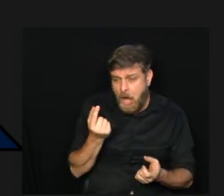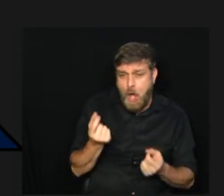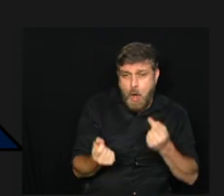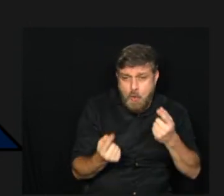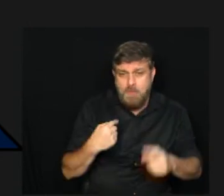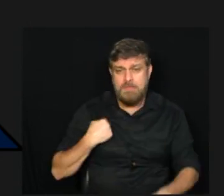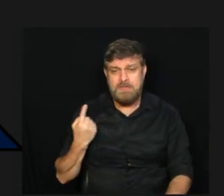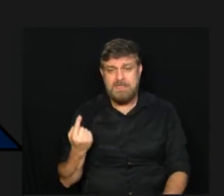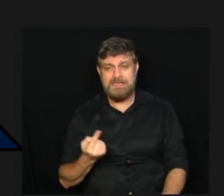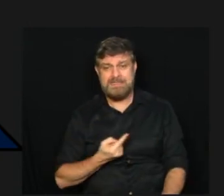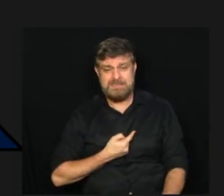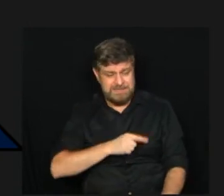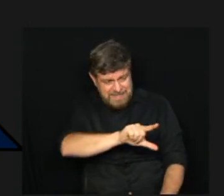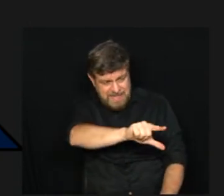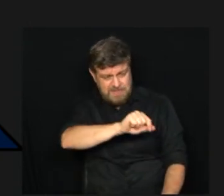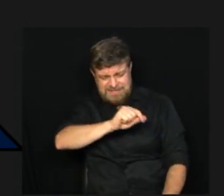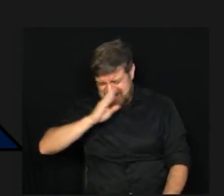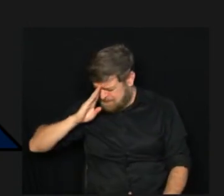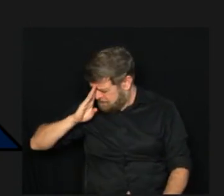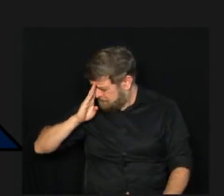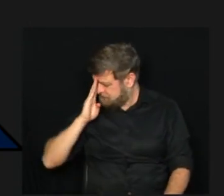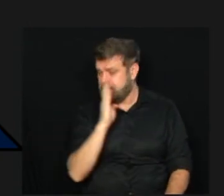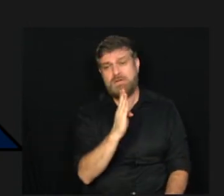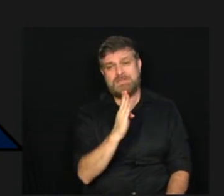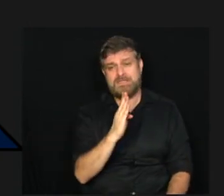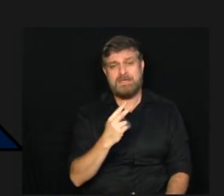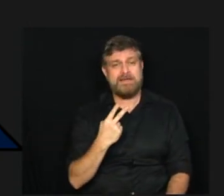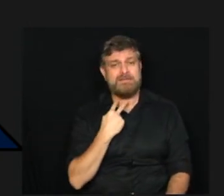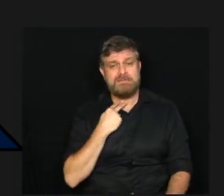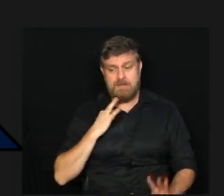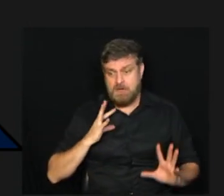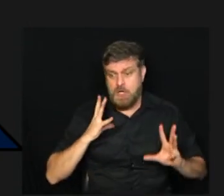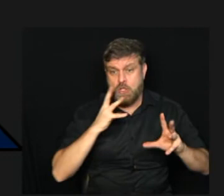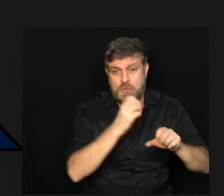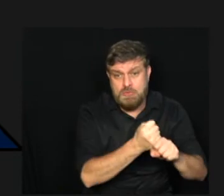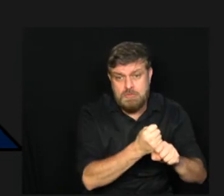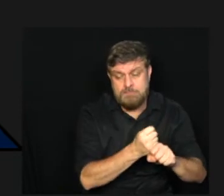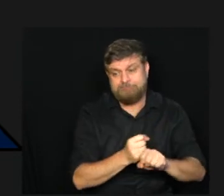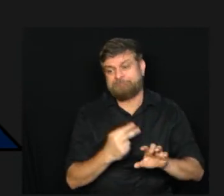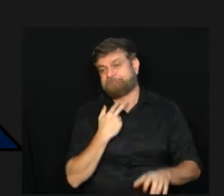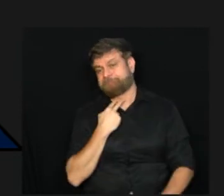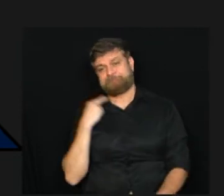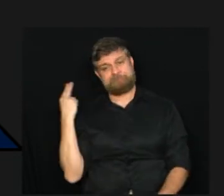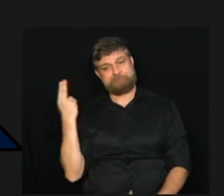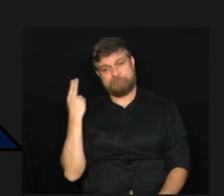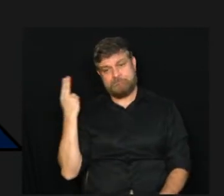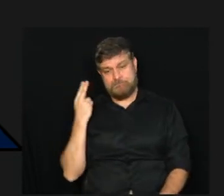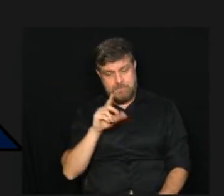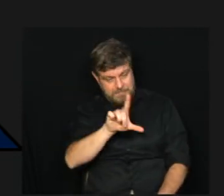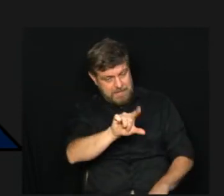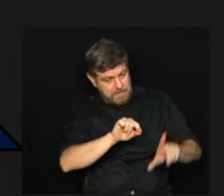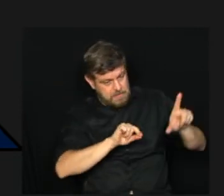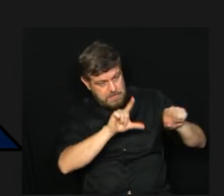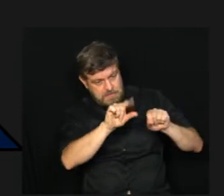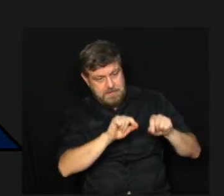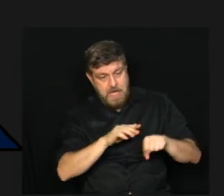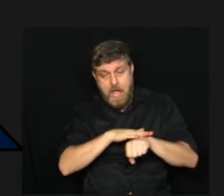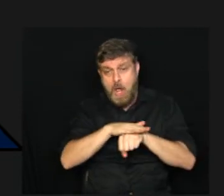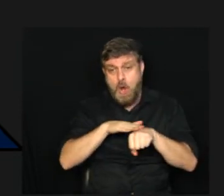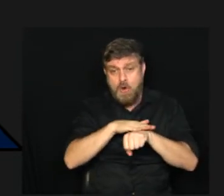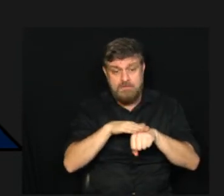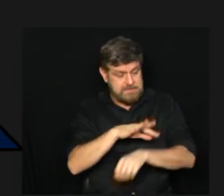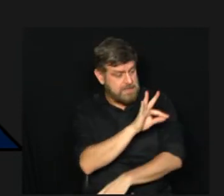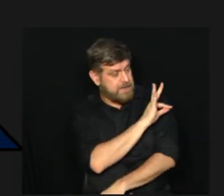devemos priorizar, entendeu? Não dá para a gente fazer tudo, mas priorizar alguma e conversar com o poder público, conversar